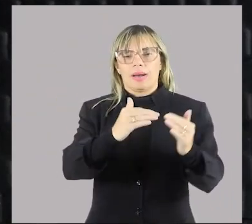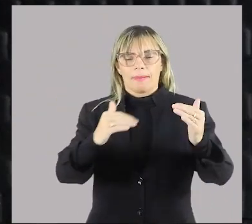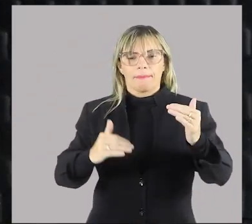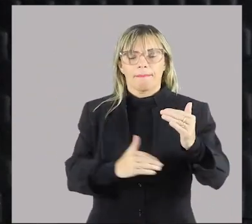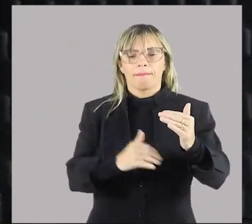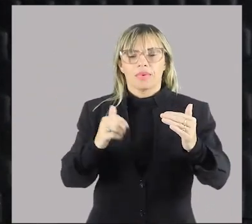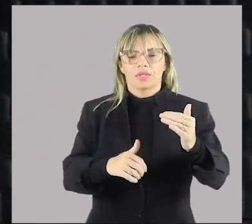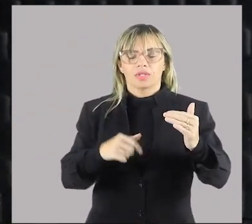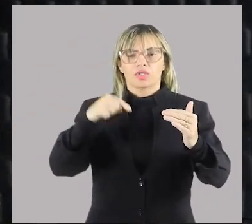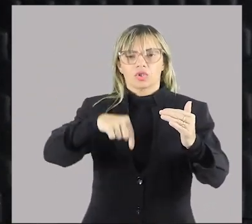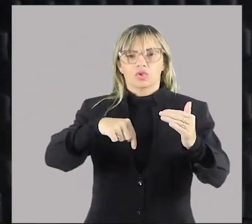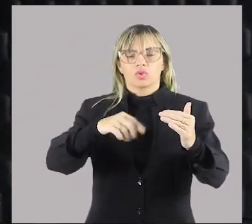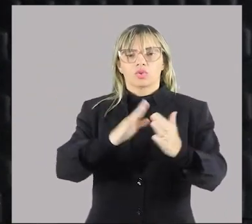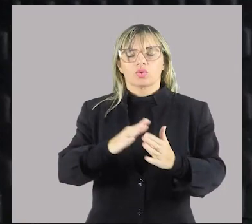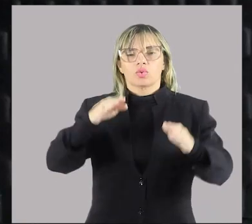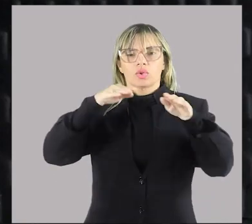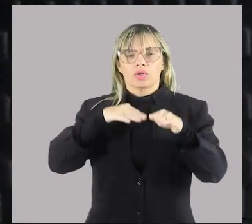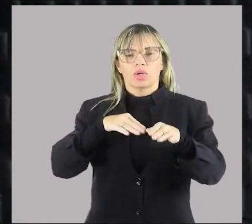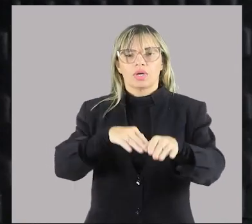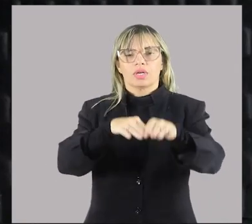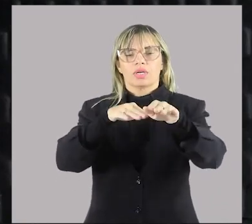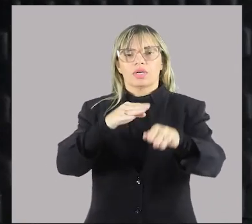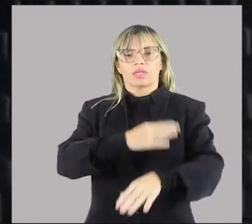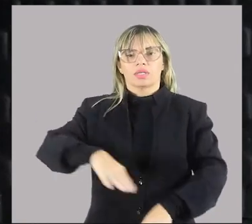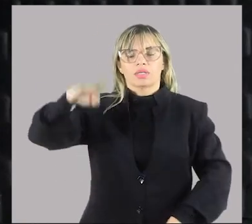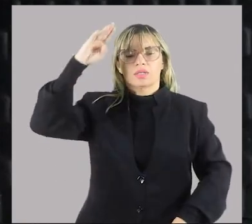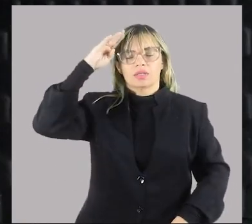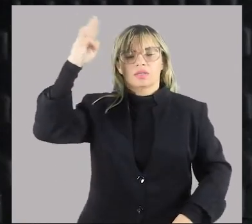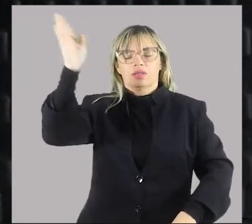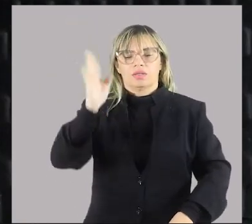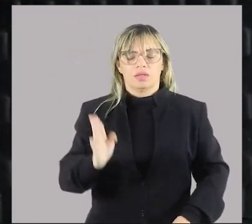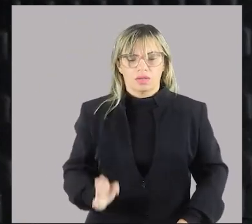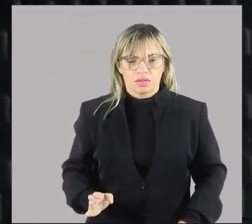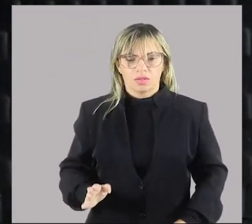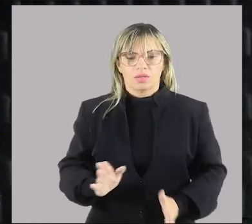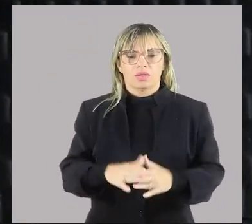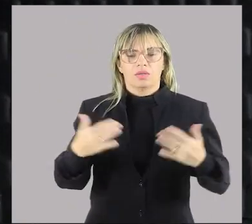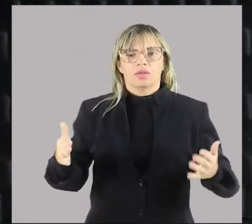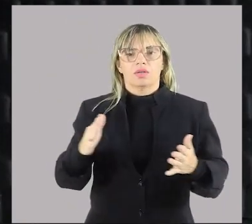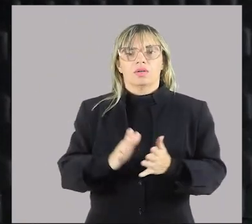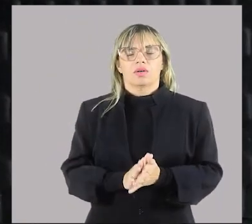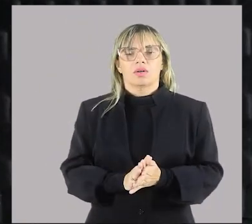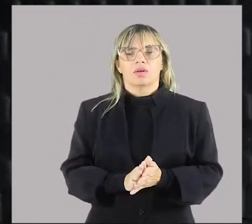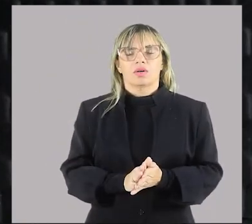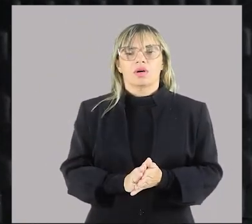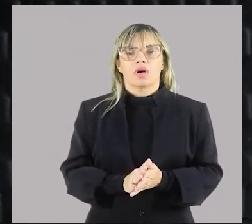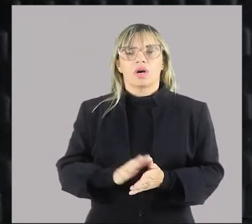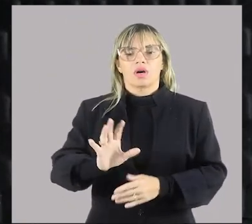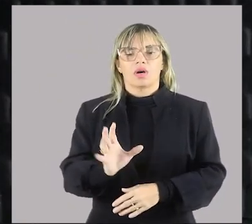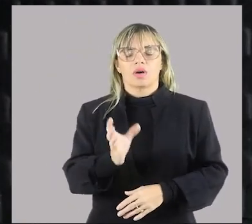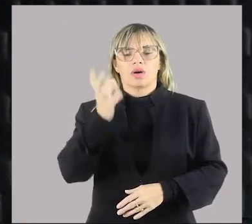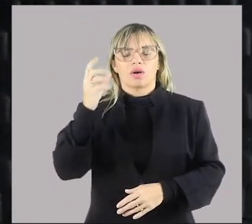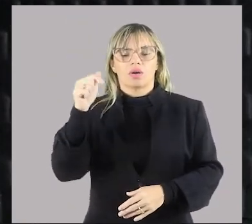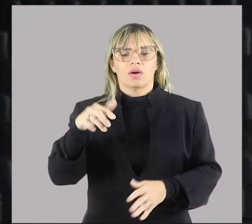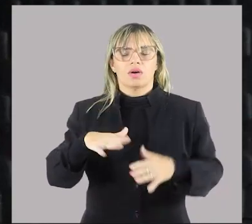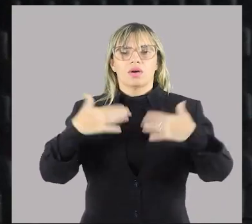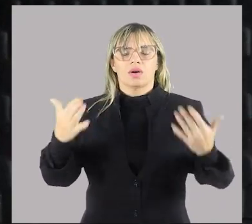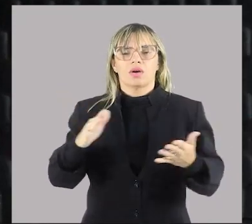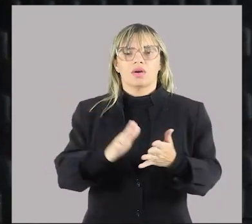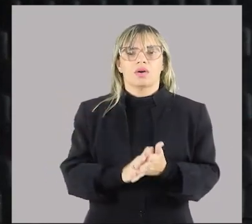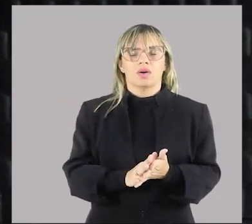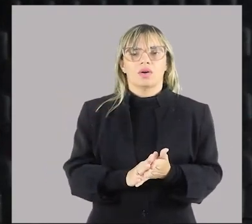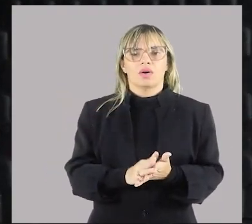Brasileiro. Um movimento que, na verdade, nós tivemos vários levantes armados. Daí, o ideal é você chamar